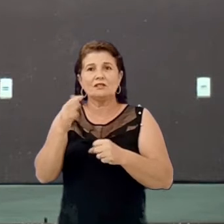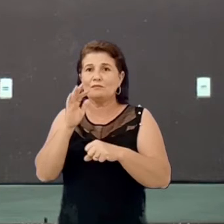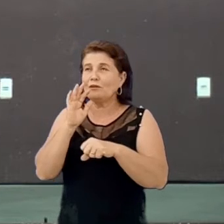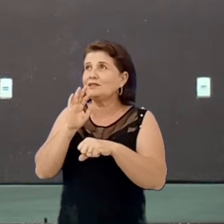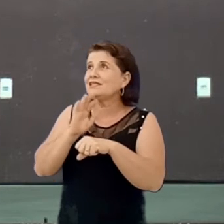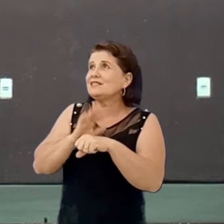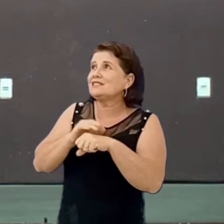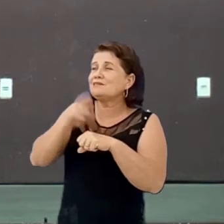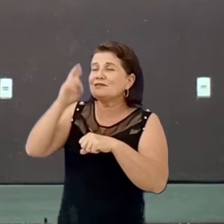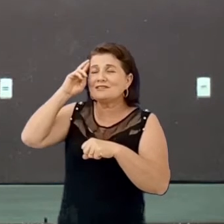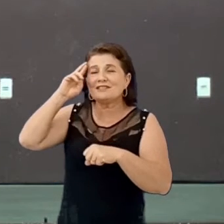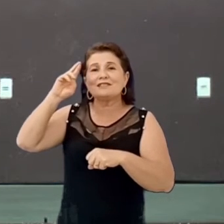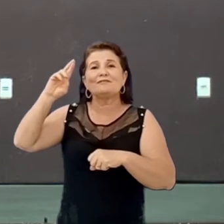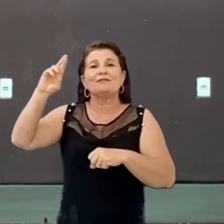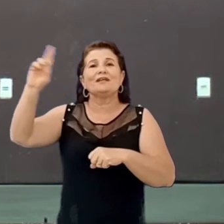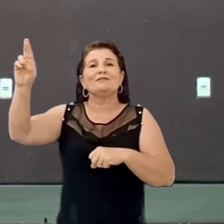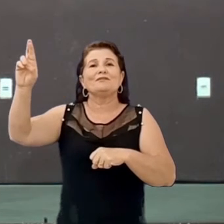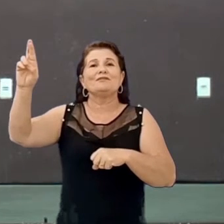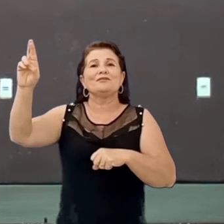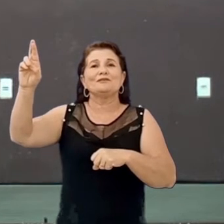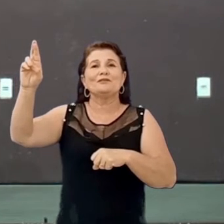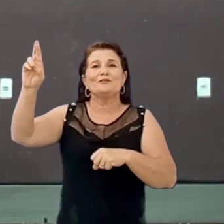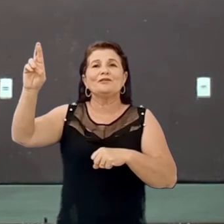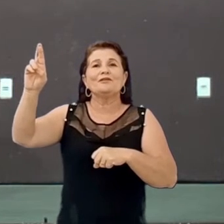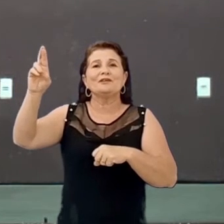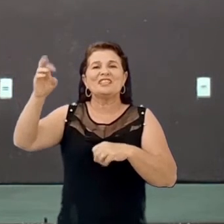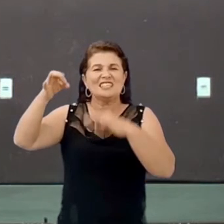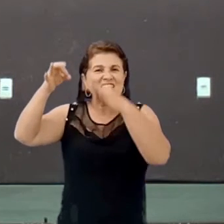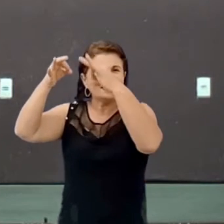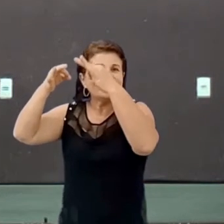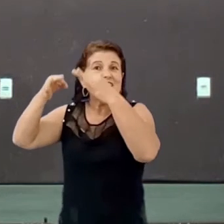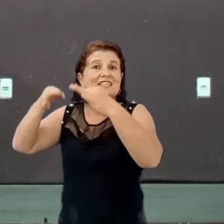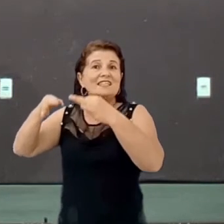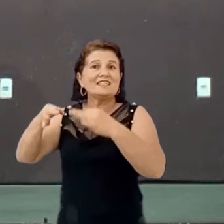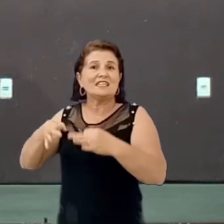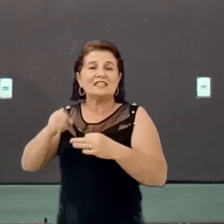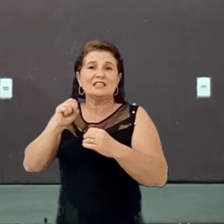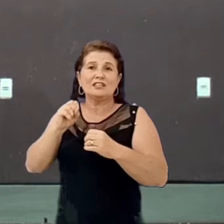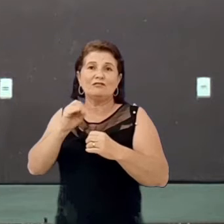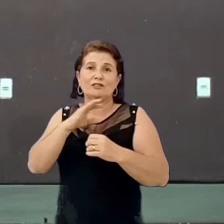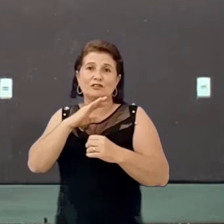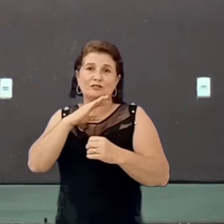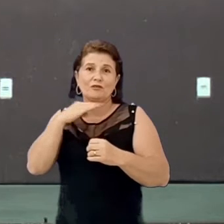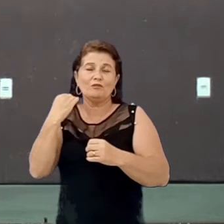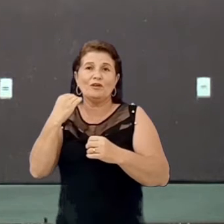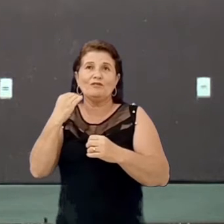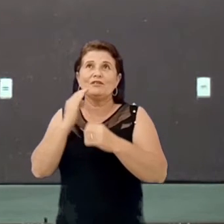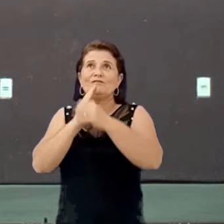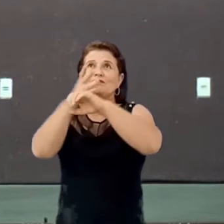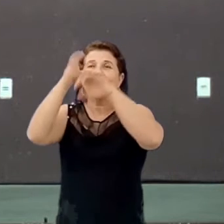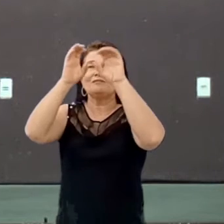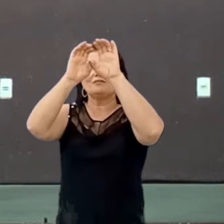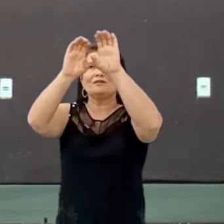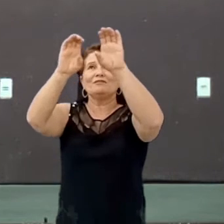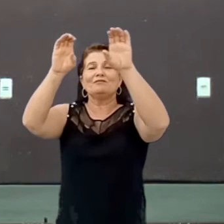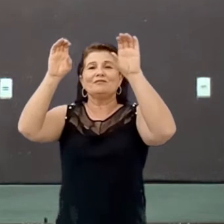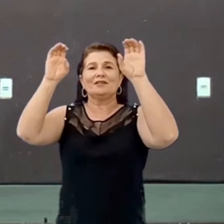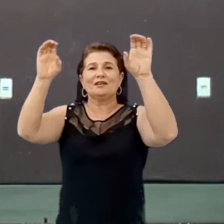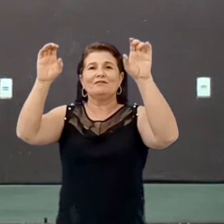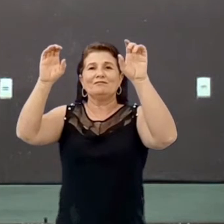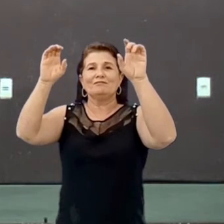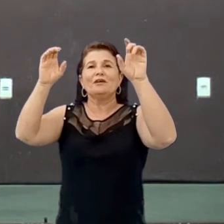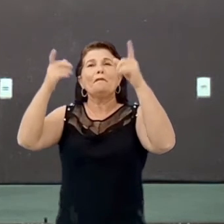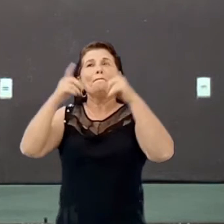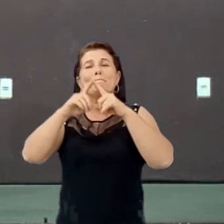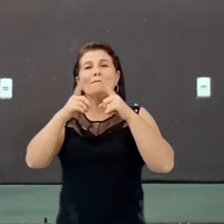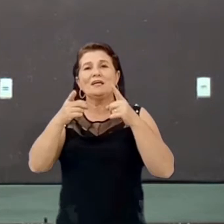Senhor. É possível que você tenha a certeza que quando você morrer, você vai partir para a sua herança que está no céu. Mas que